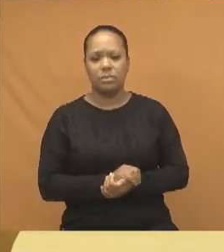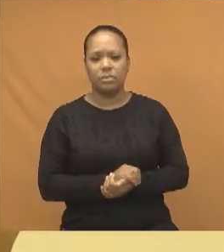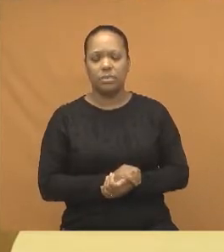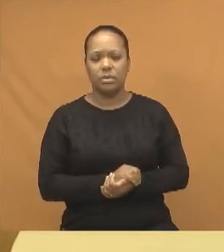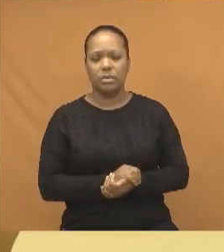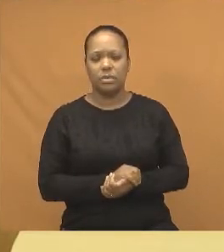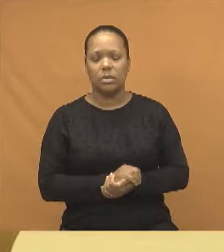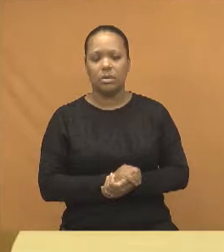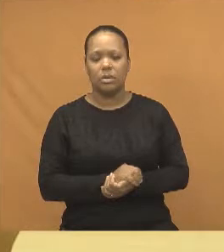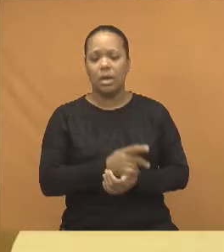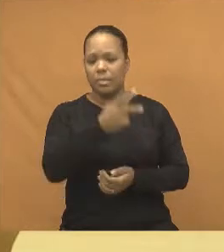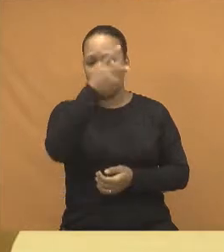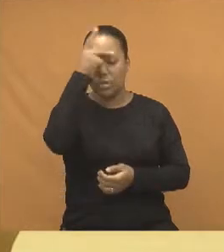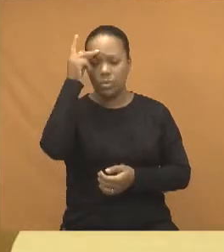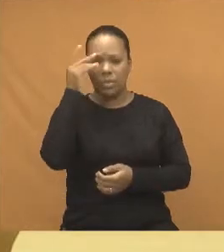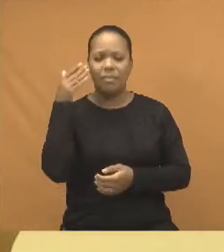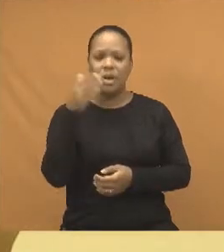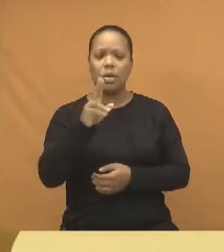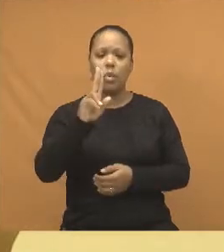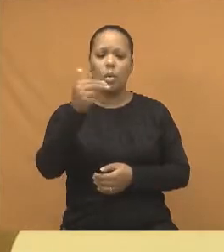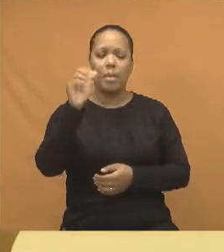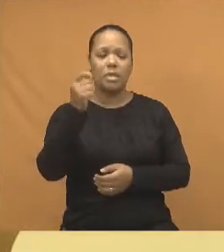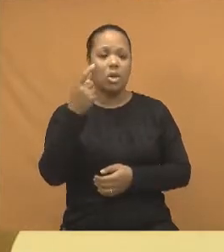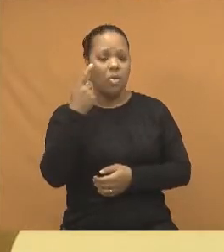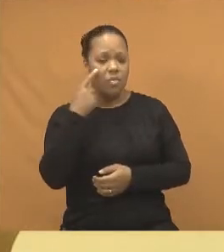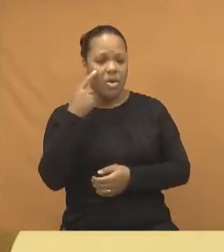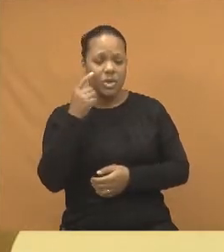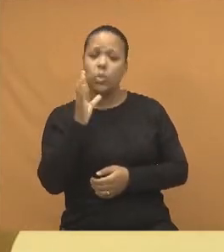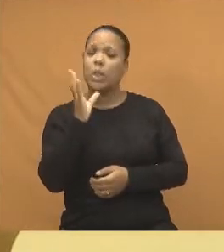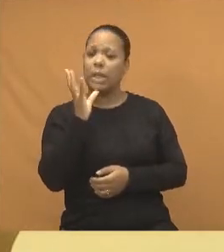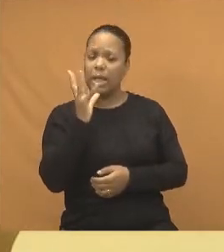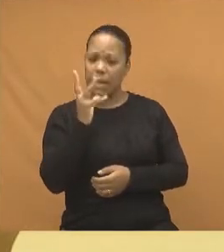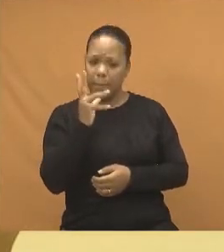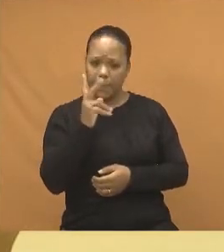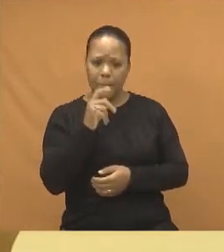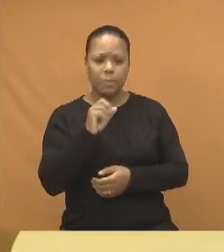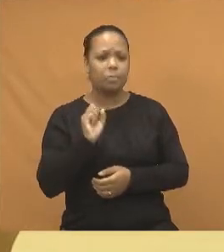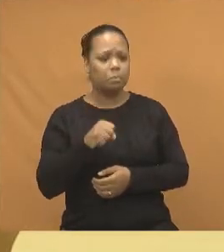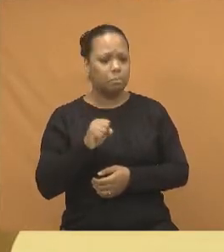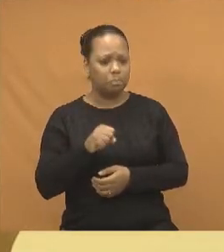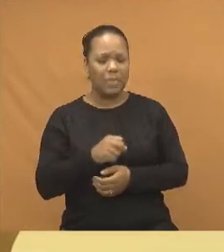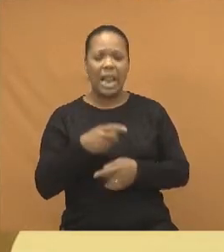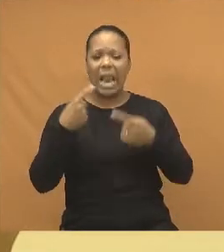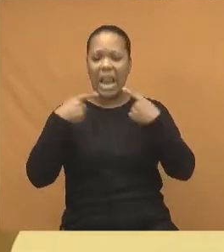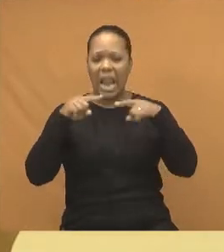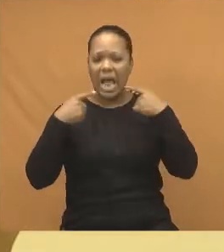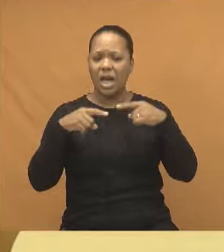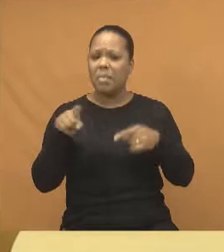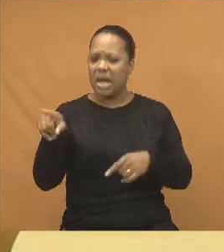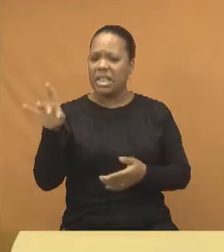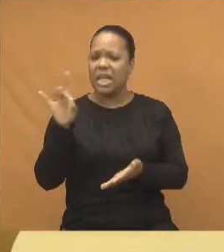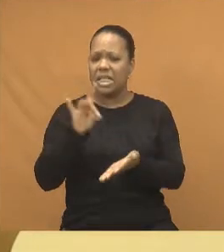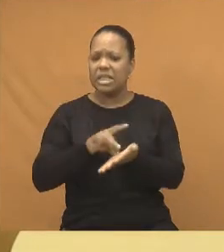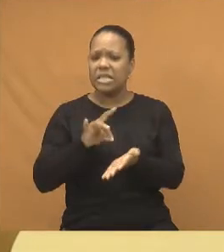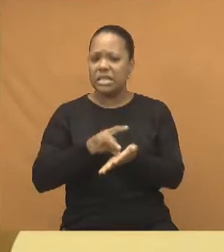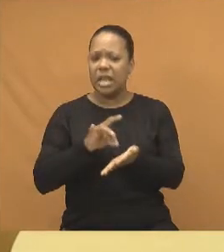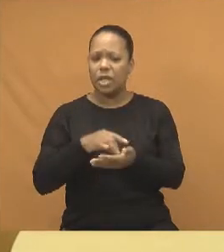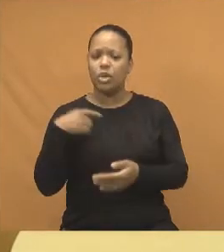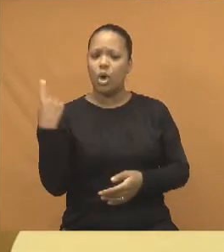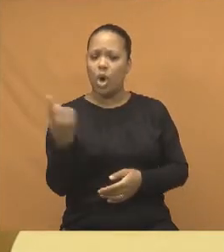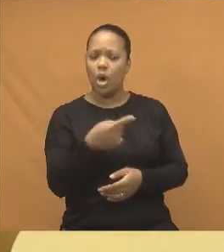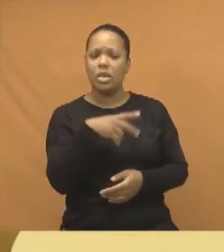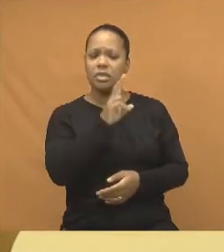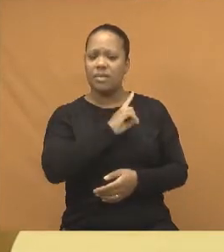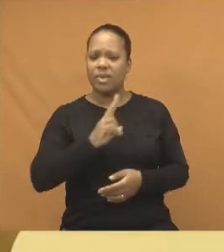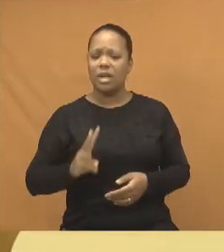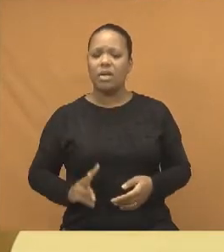Quanto de gente tem nesses postinhos médicos, que eu vou e vejo a pessoa demorando? Porque ele reclama com razão, porque nós, vereadores,